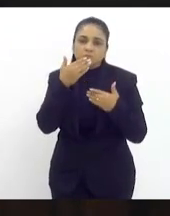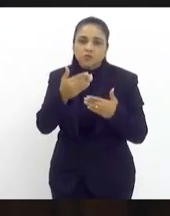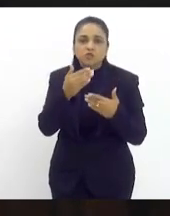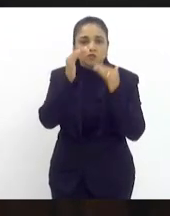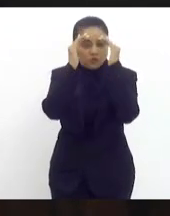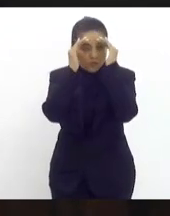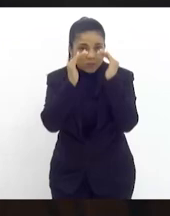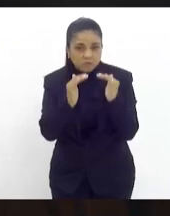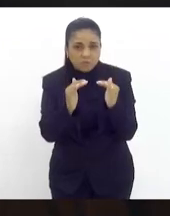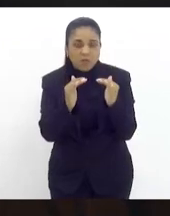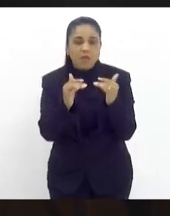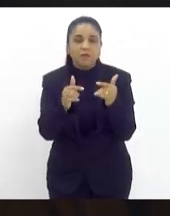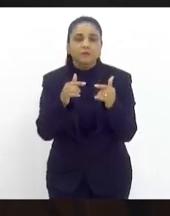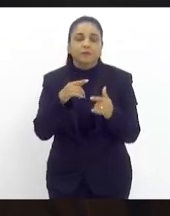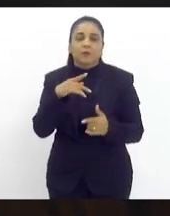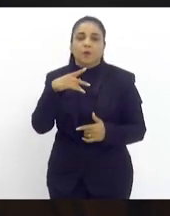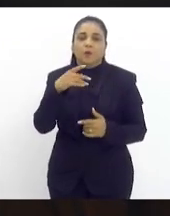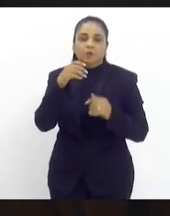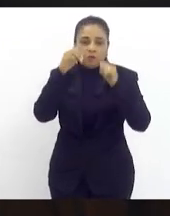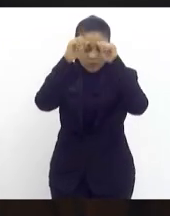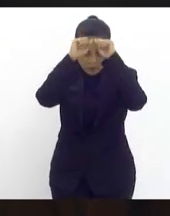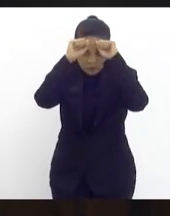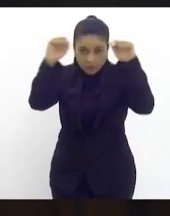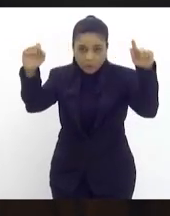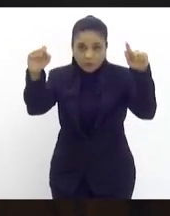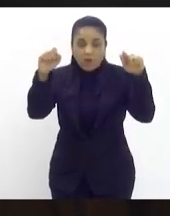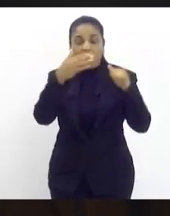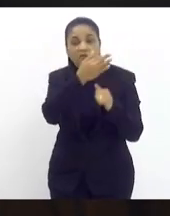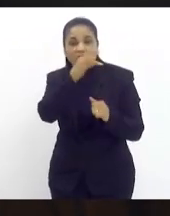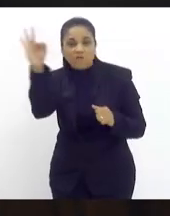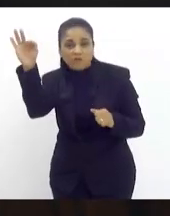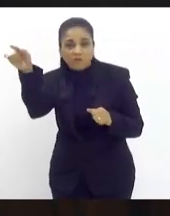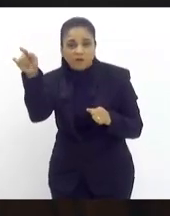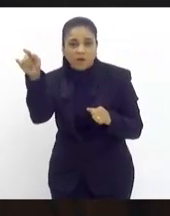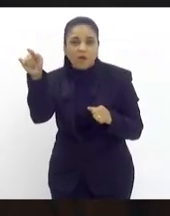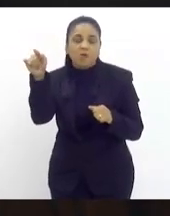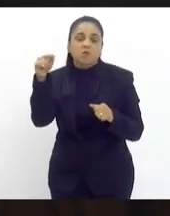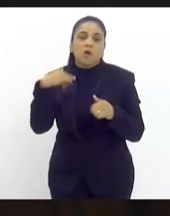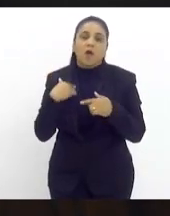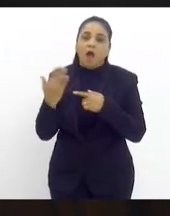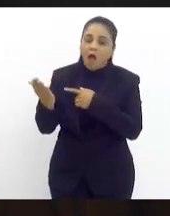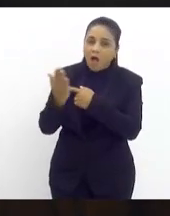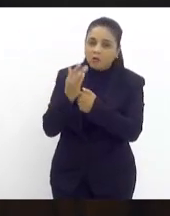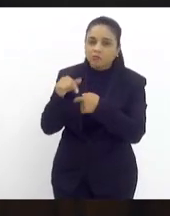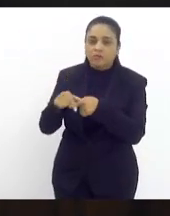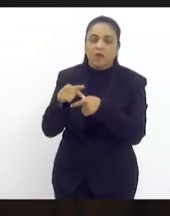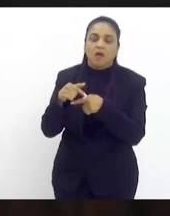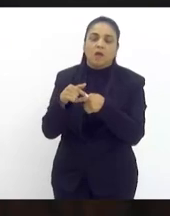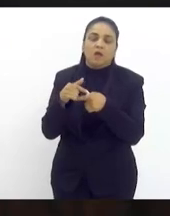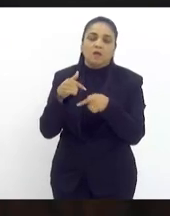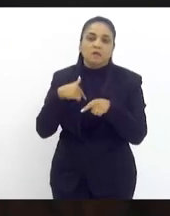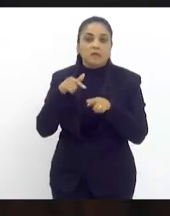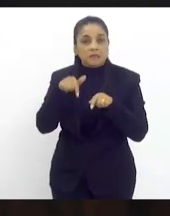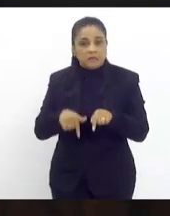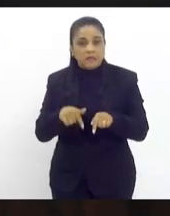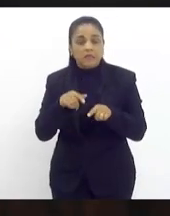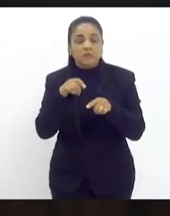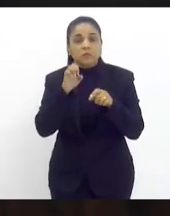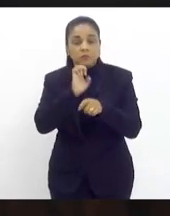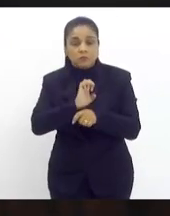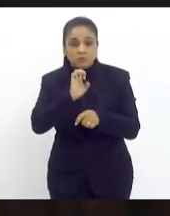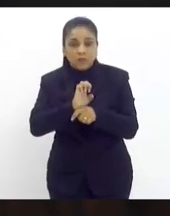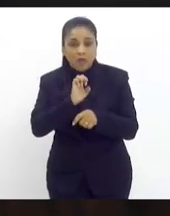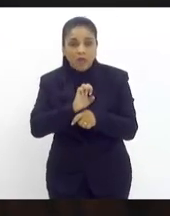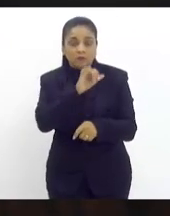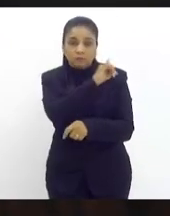ao Supremo Tribunal Federal que possa de uma vez por todas tirar essa sombra nas nossas costas sobre pena da gente ter o estado que